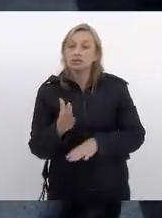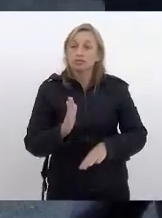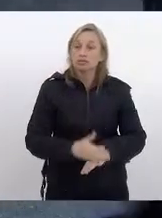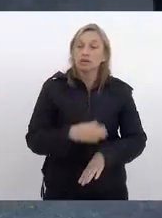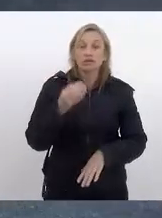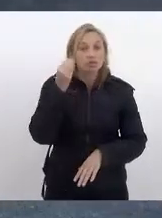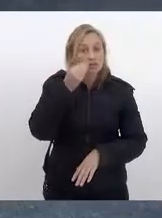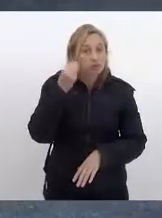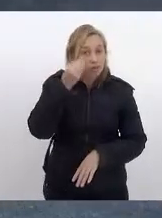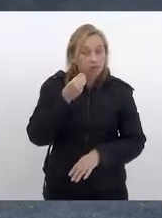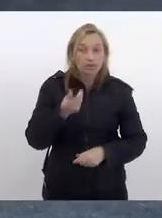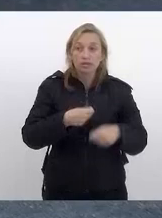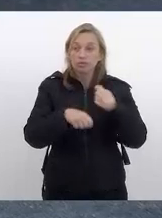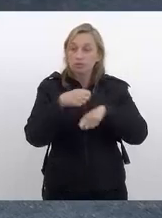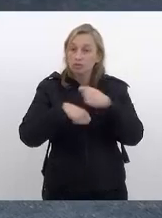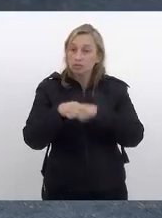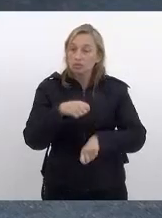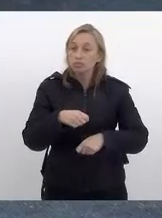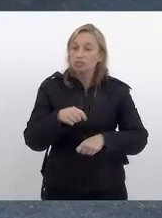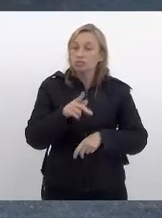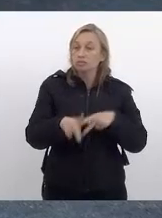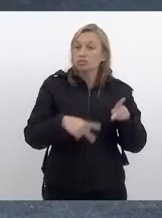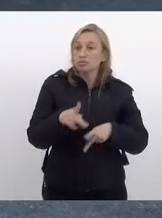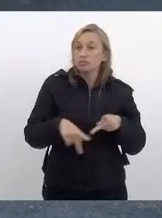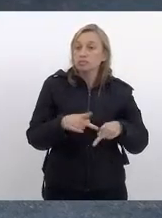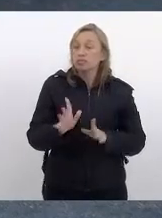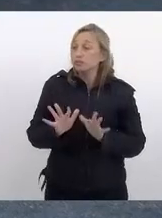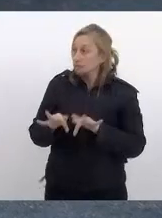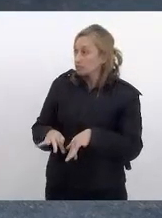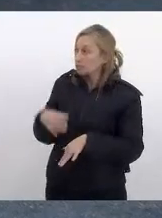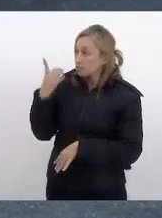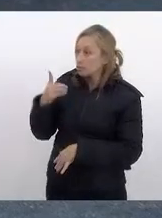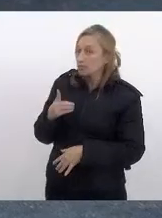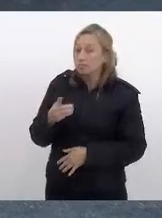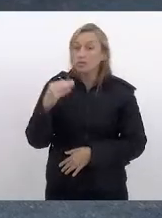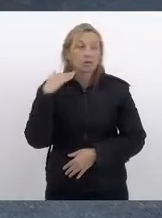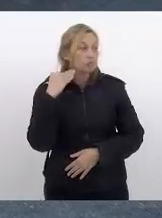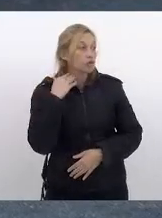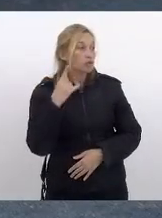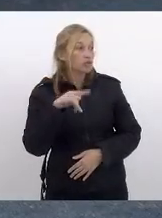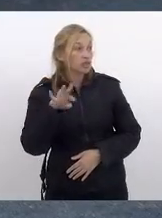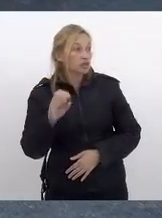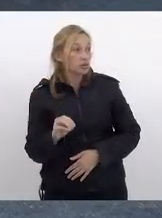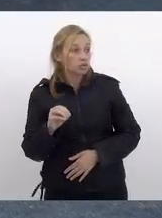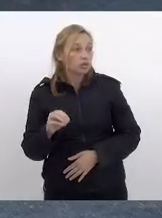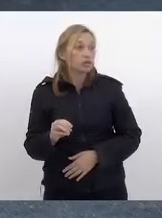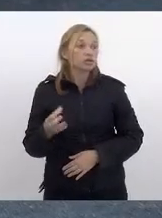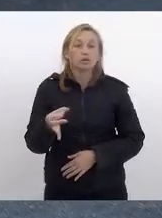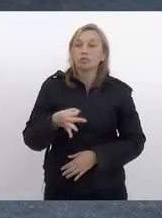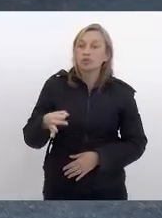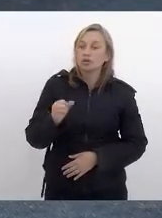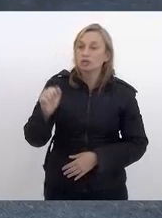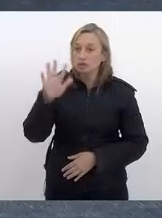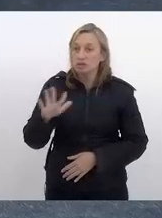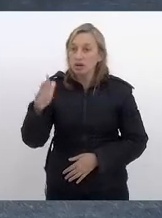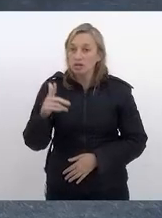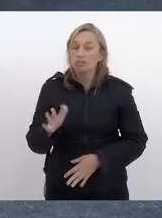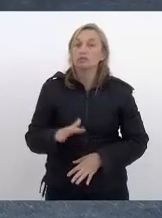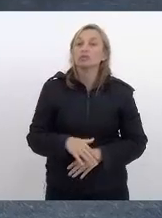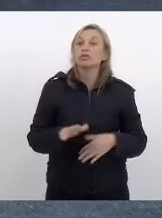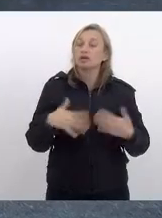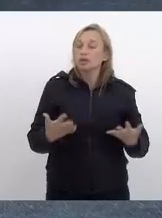emblemática de experiências de Economia popular do Rio de Janeiro concluindo Deputado é o banco banco preventório e a moeda social prevê